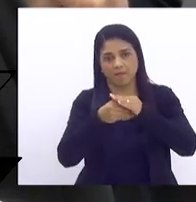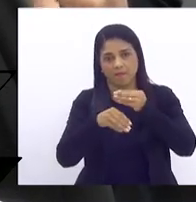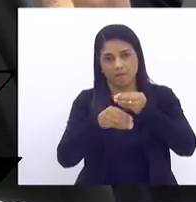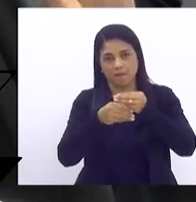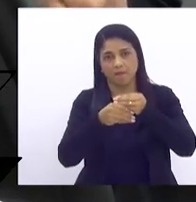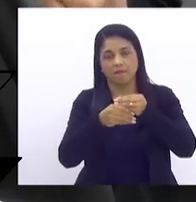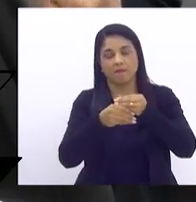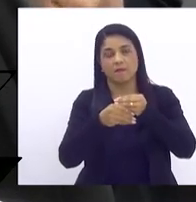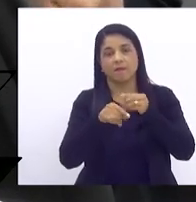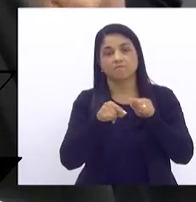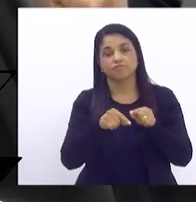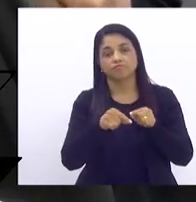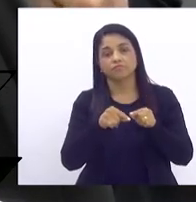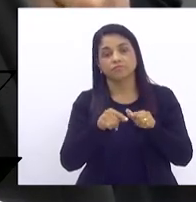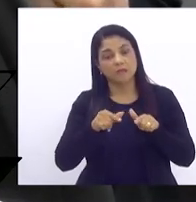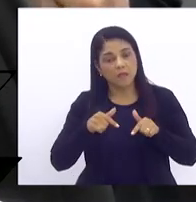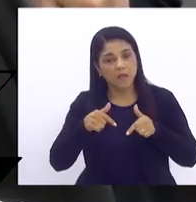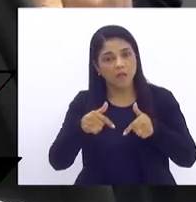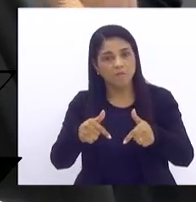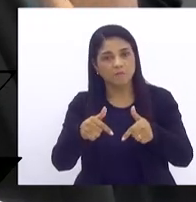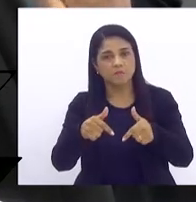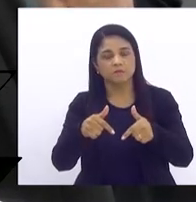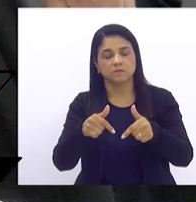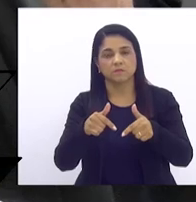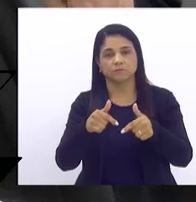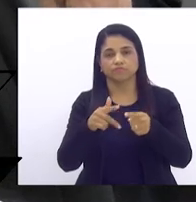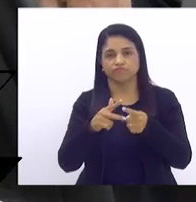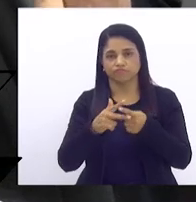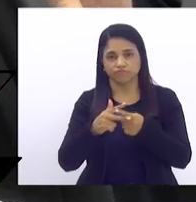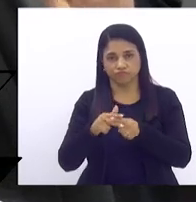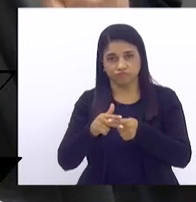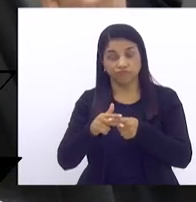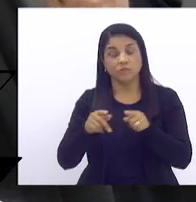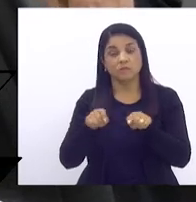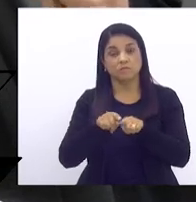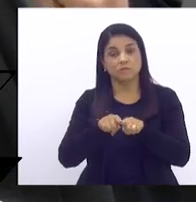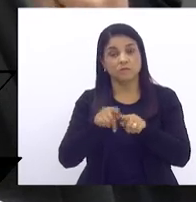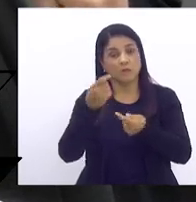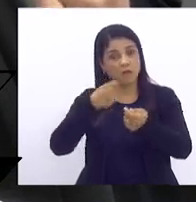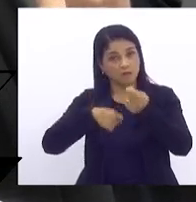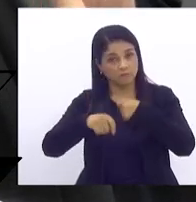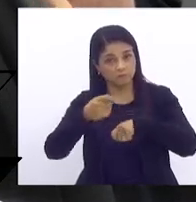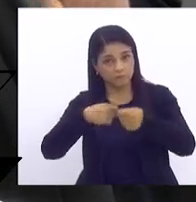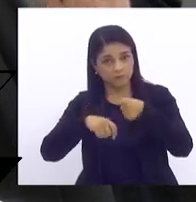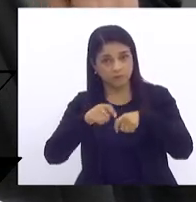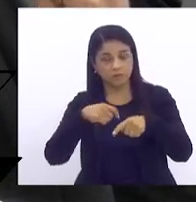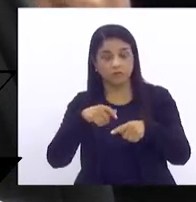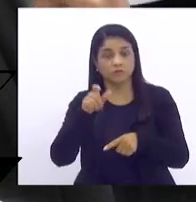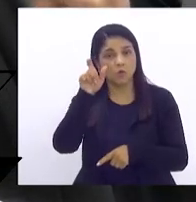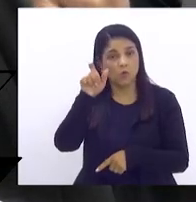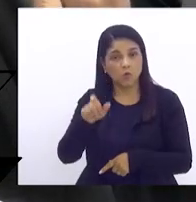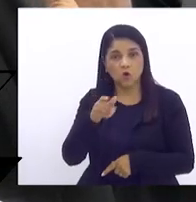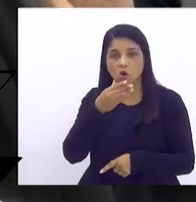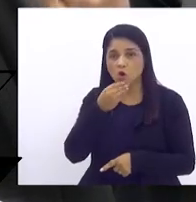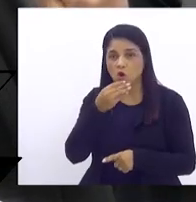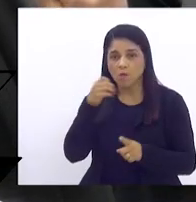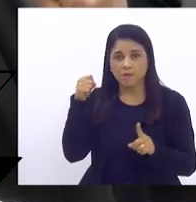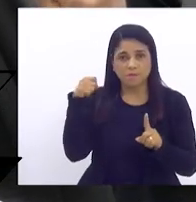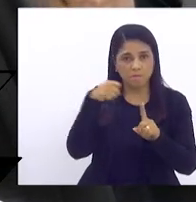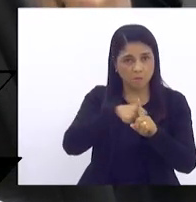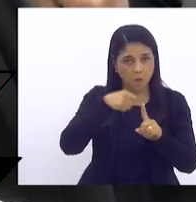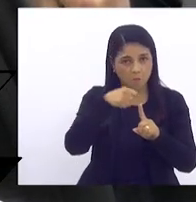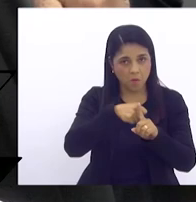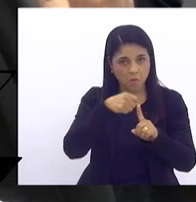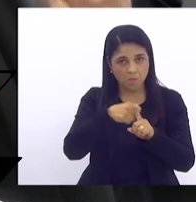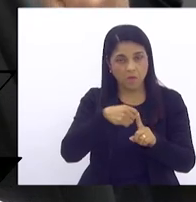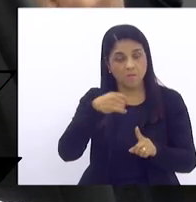sobre a aplicação de medida coercitiva administrativa ao agressor para coibir e